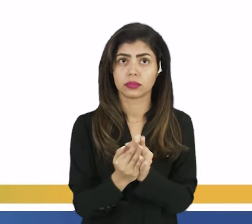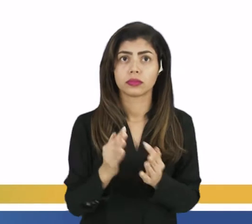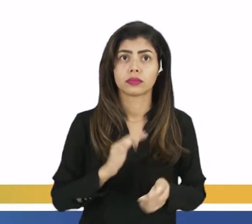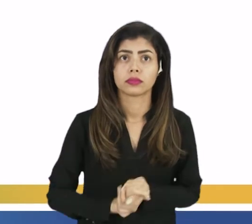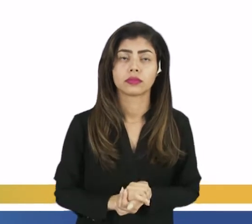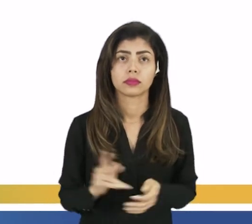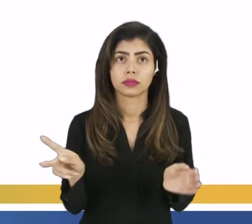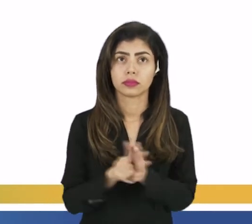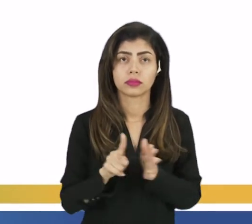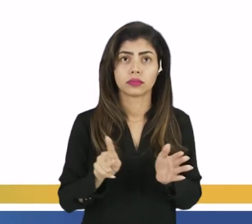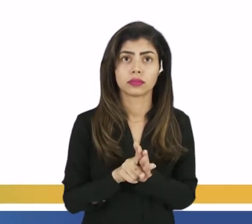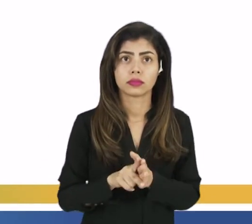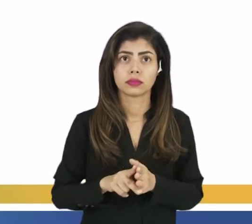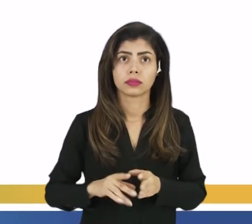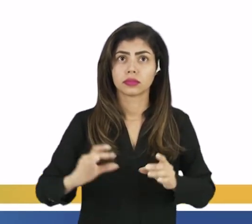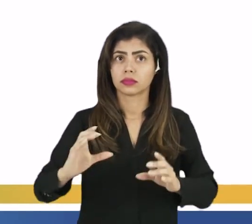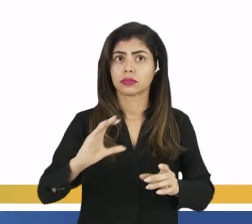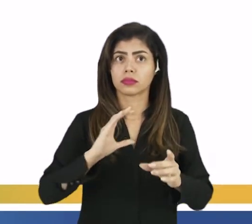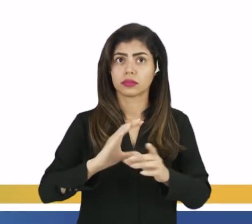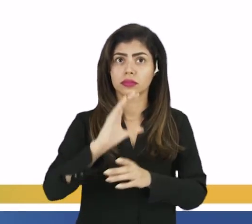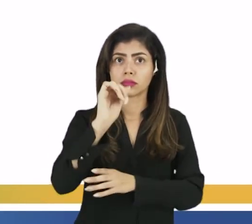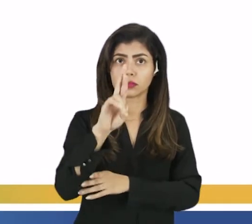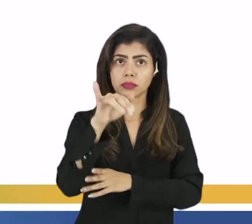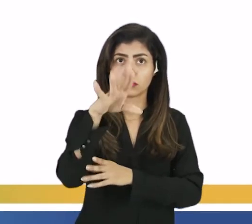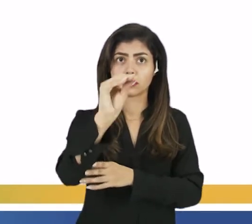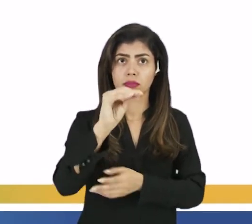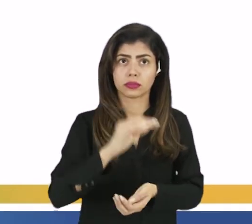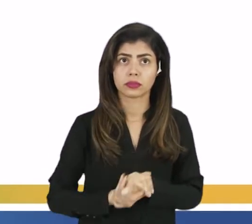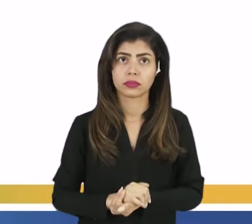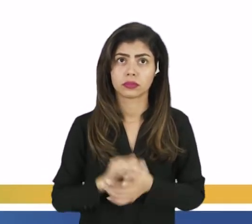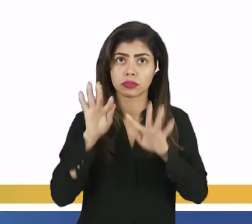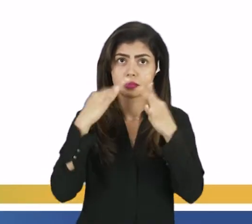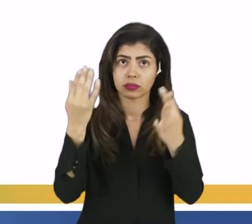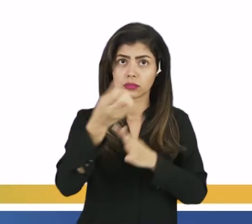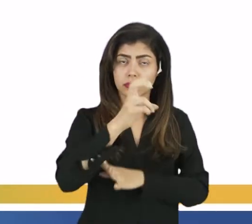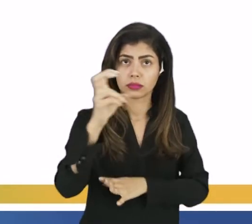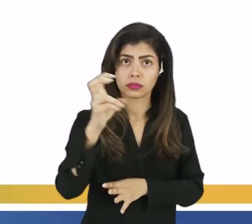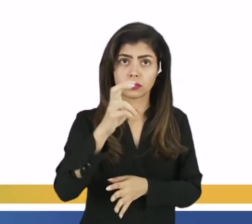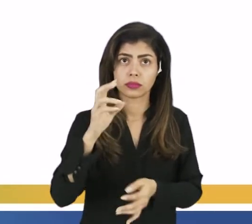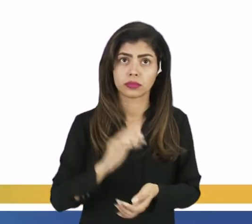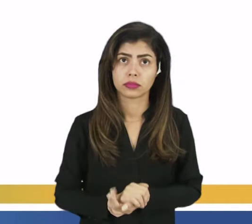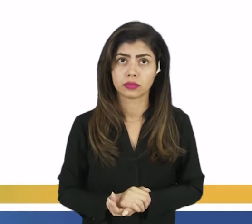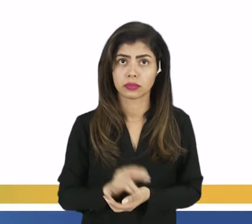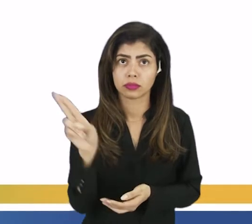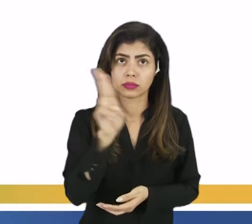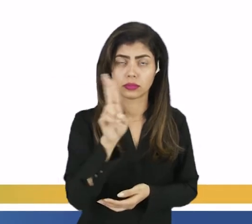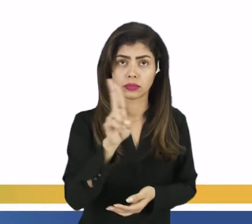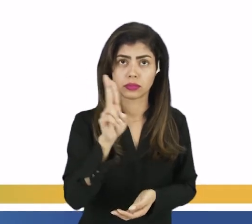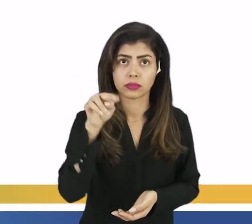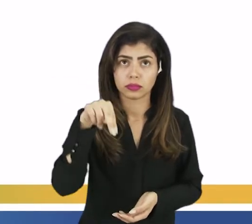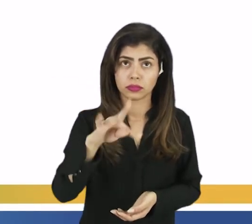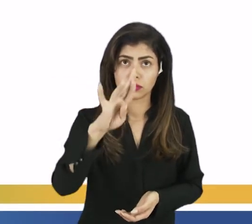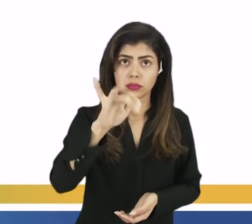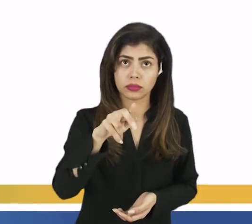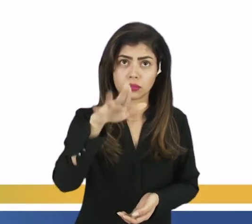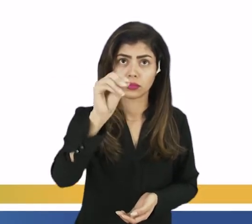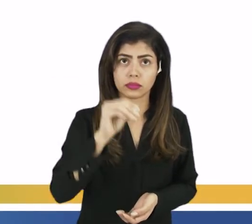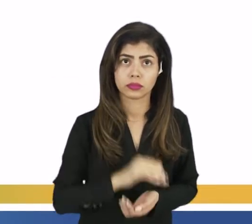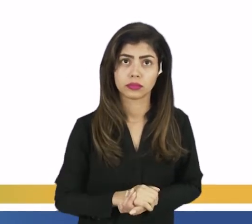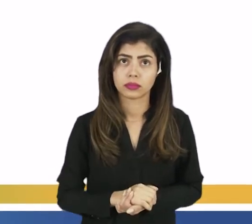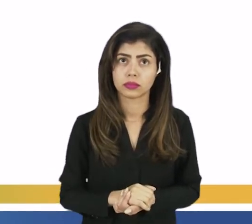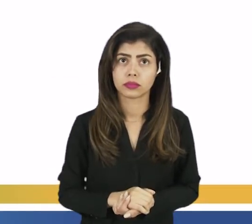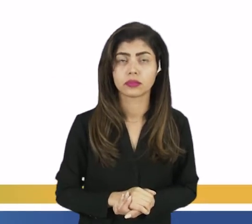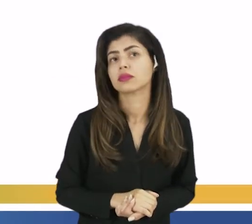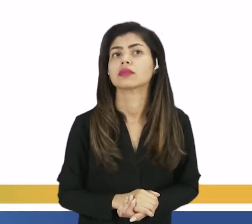família família do carbono 5 a 5 elétrons na camada de valência o nome da família família do